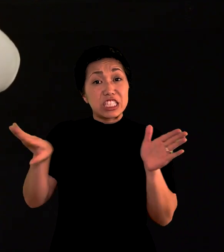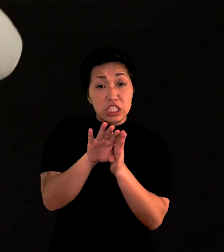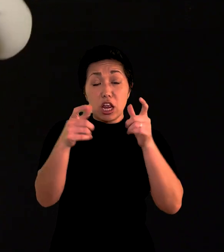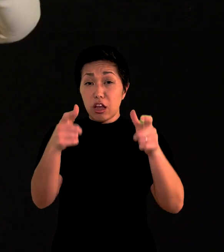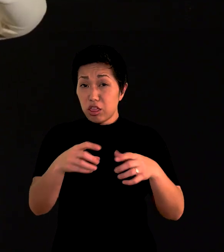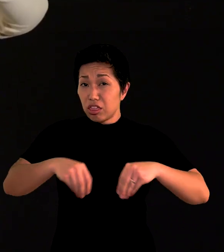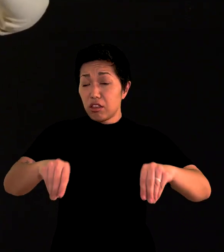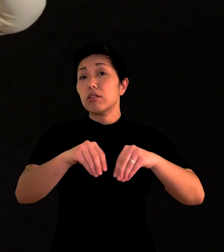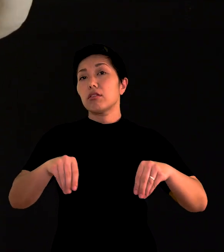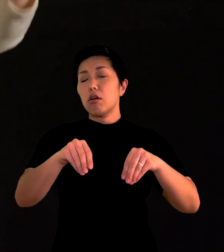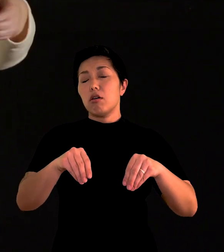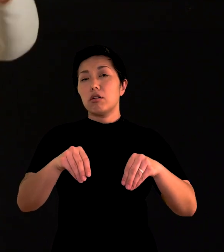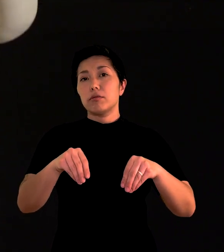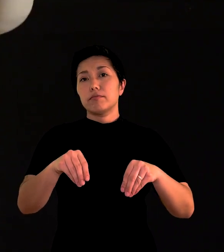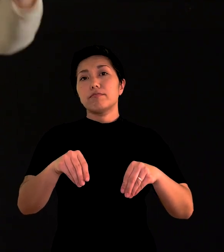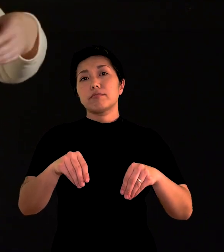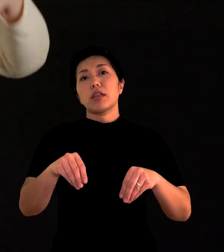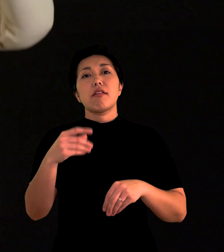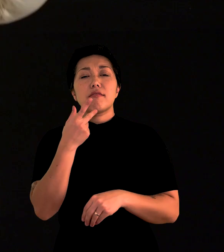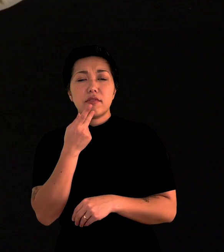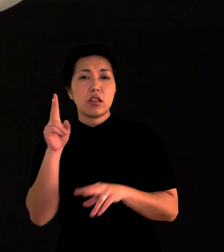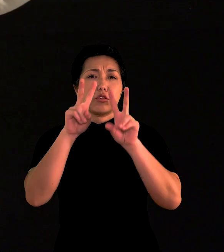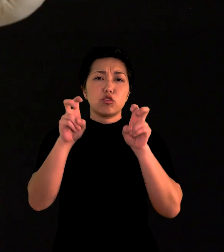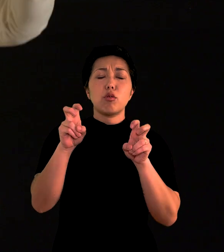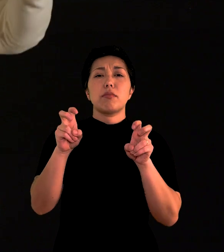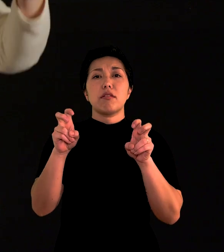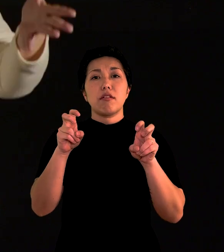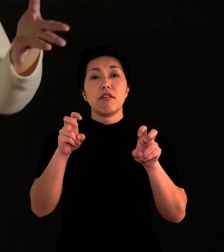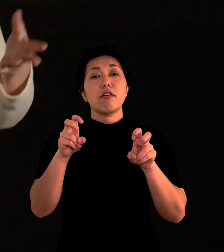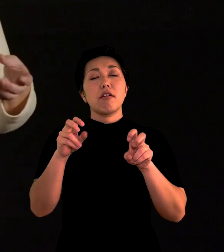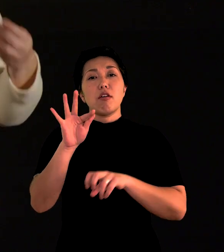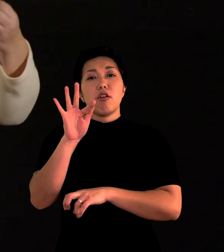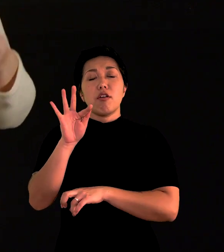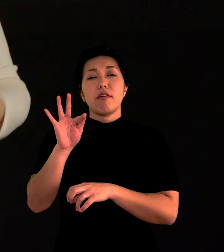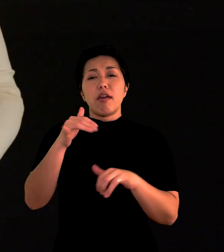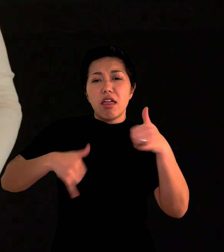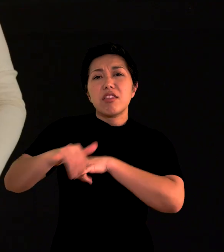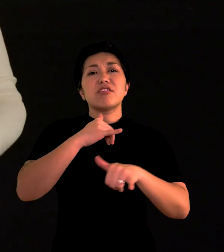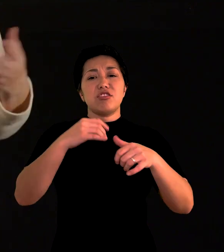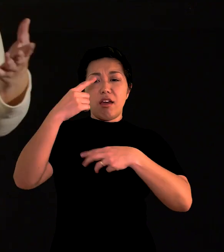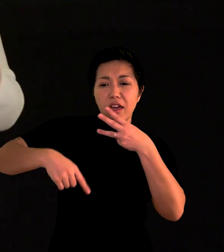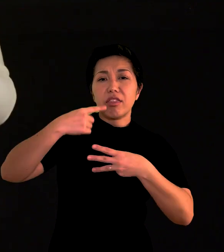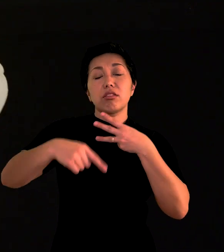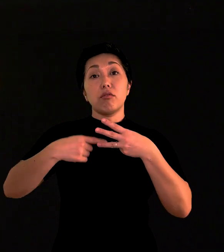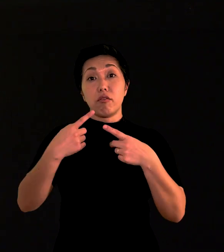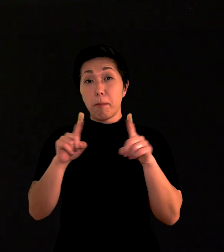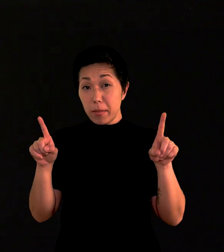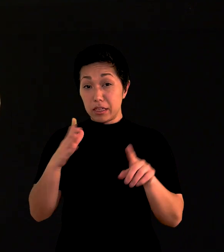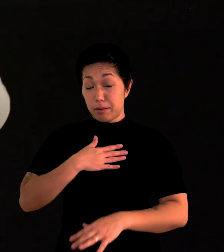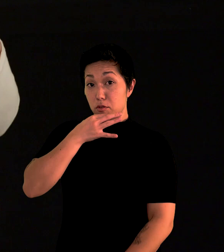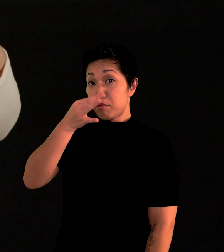em busca da implantação desses empreendimentos, né, de fontes renováveis, que é por uma